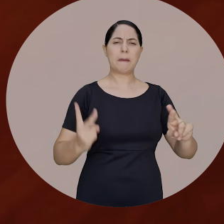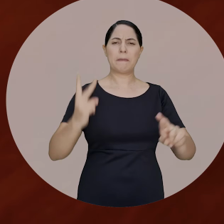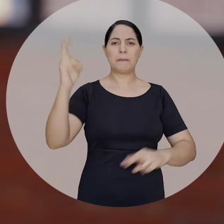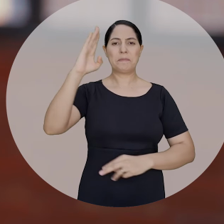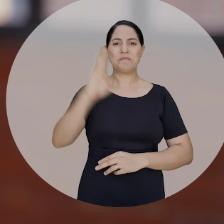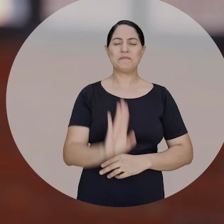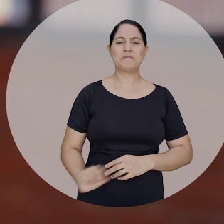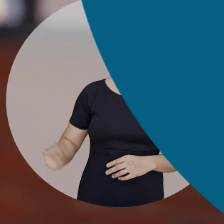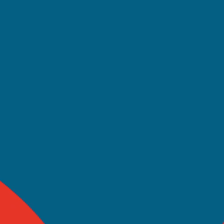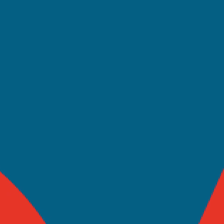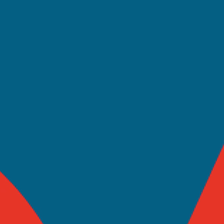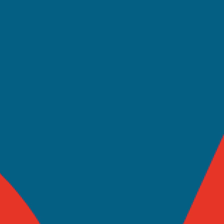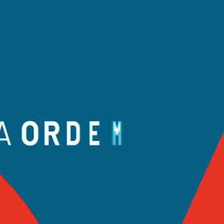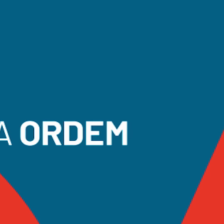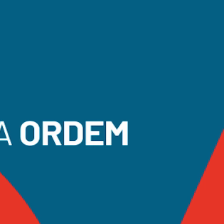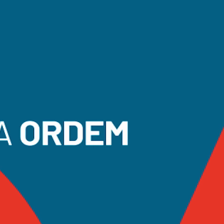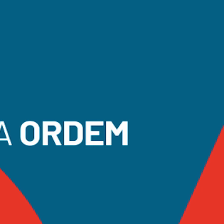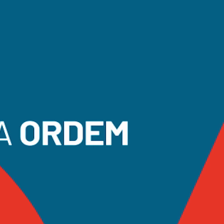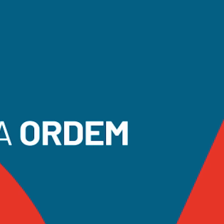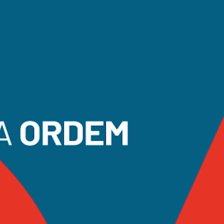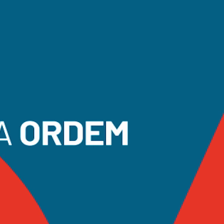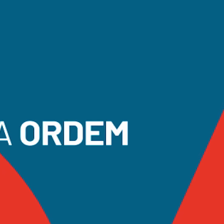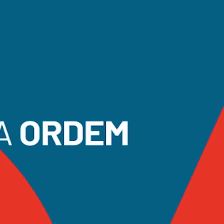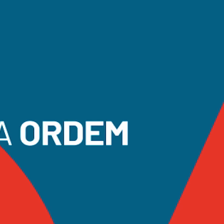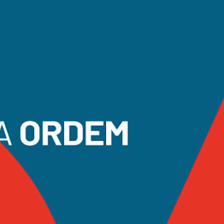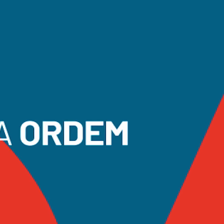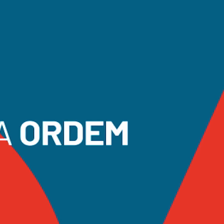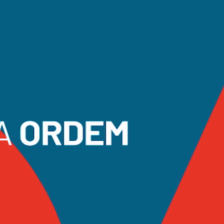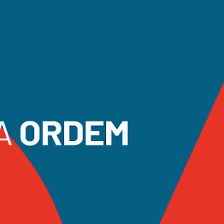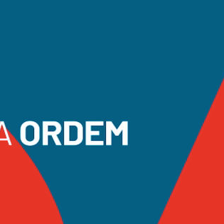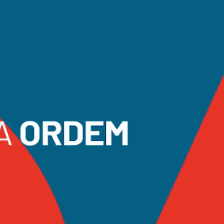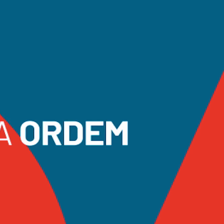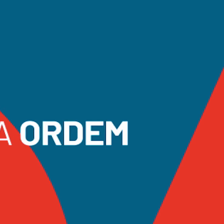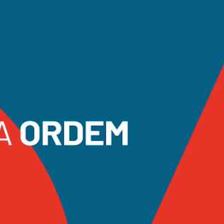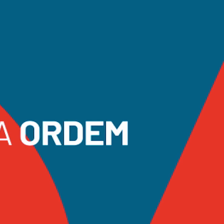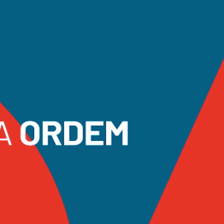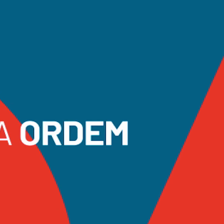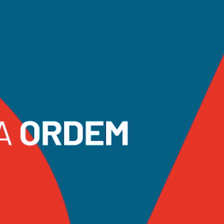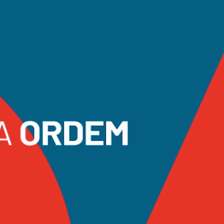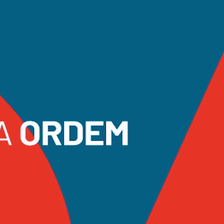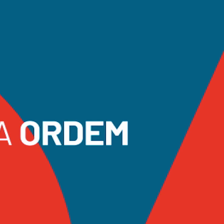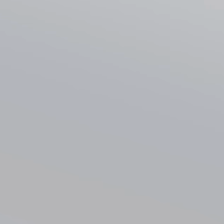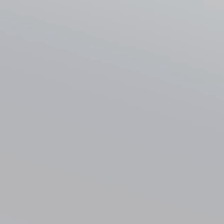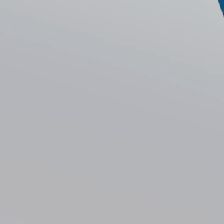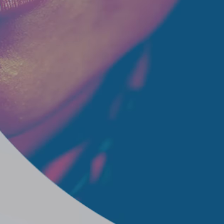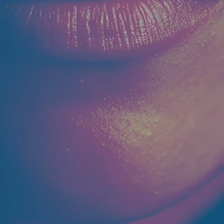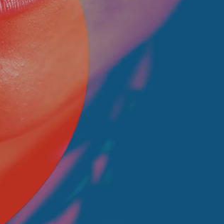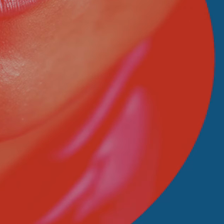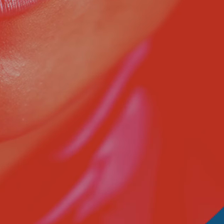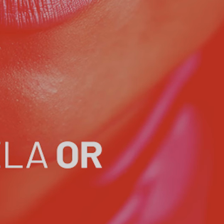país. Voltamos em instantes com o programa da Advocacia Brasileira. Pela Ordem, volta já!